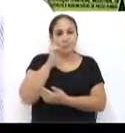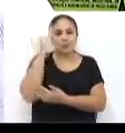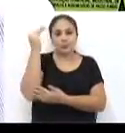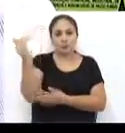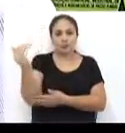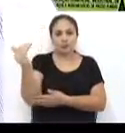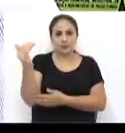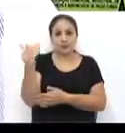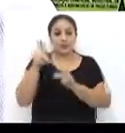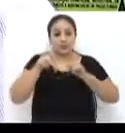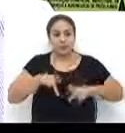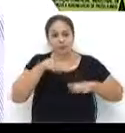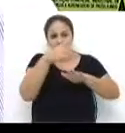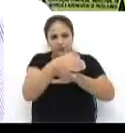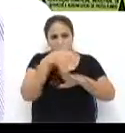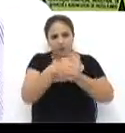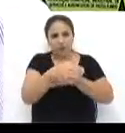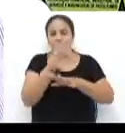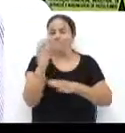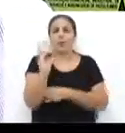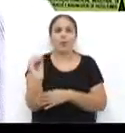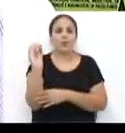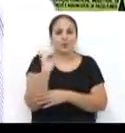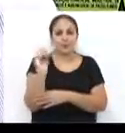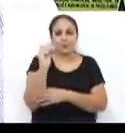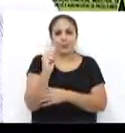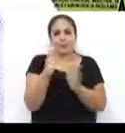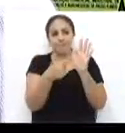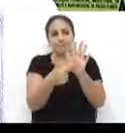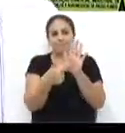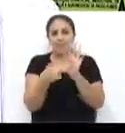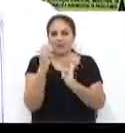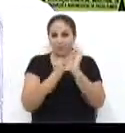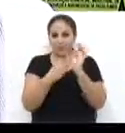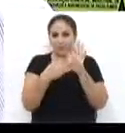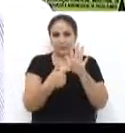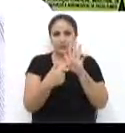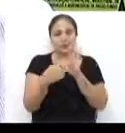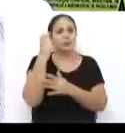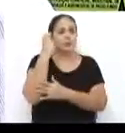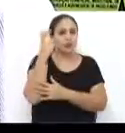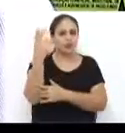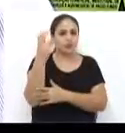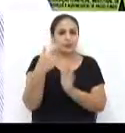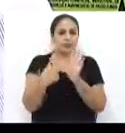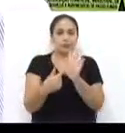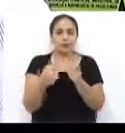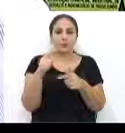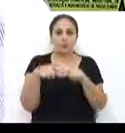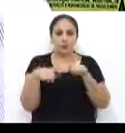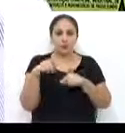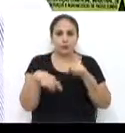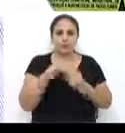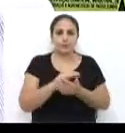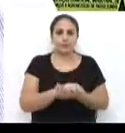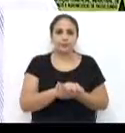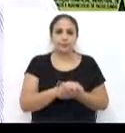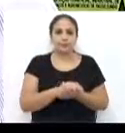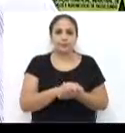absoluto, o público presente foi maravilhoso, os expositores foram muito inteligentes em apresentarem os seus